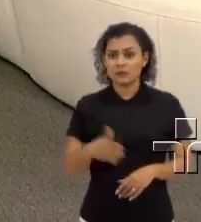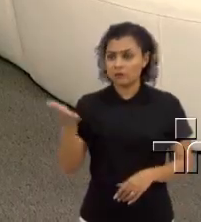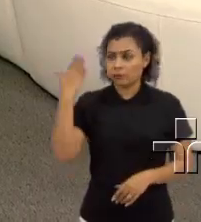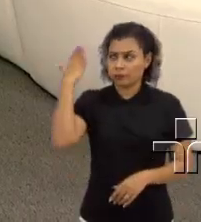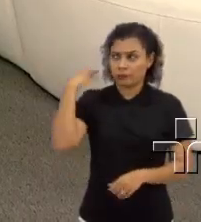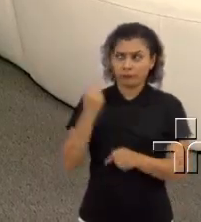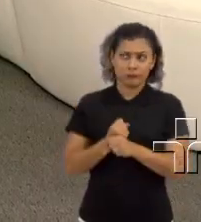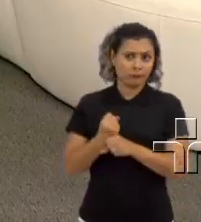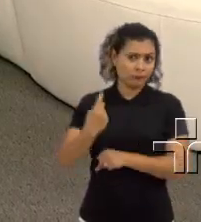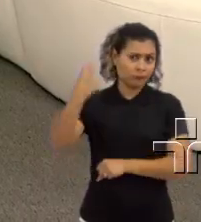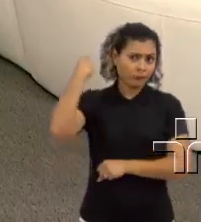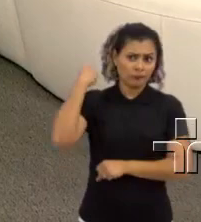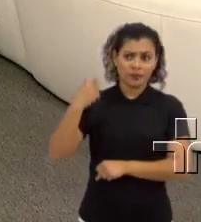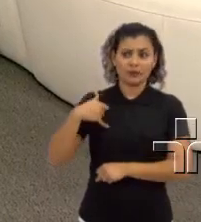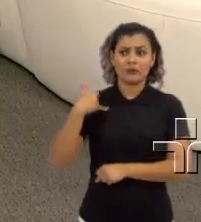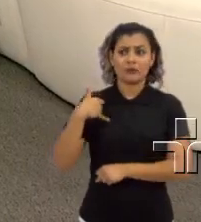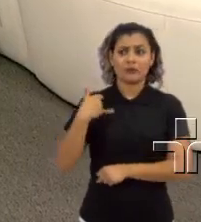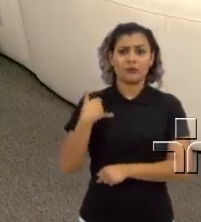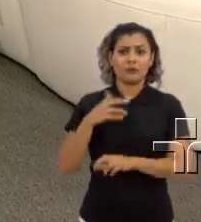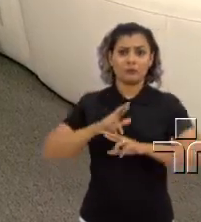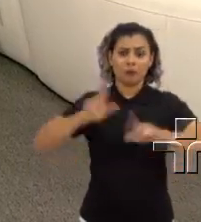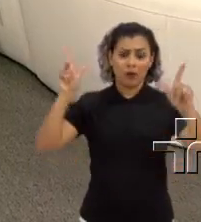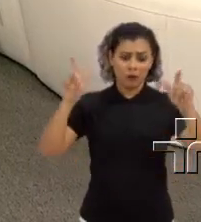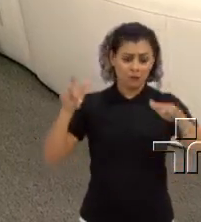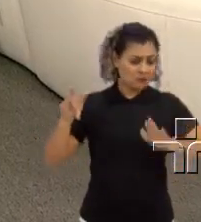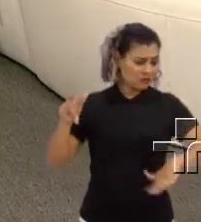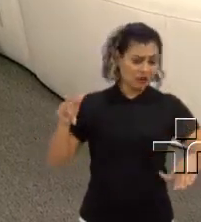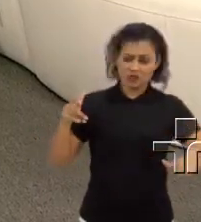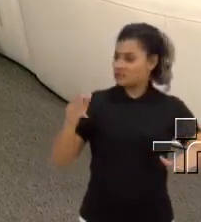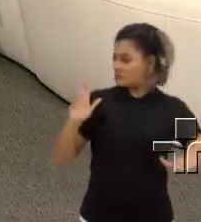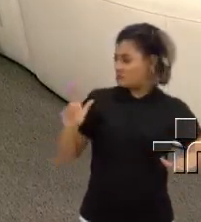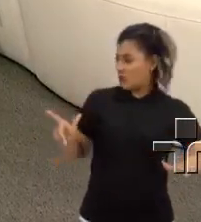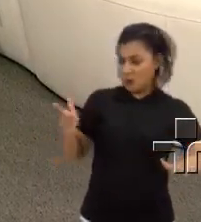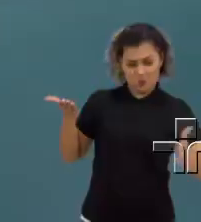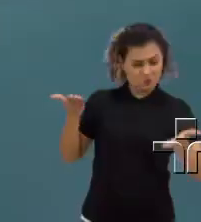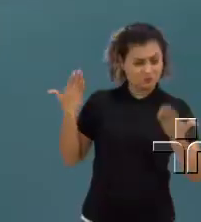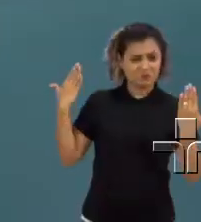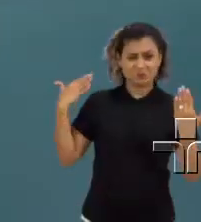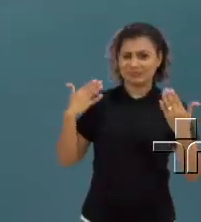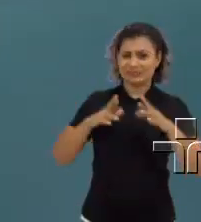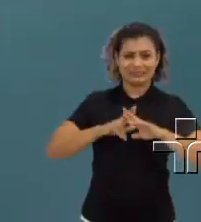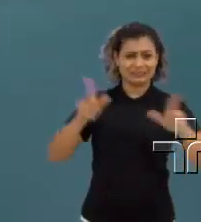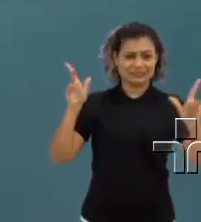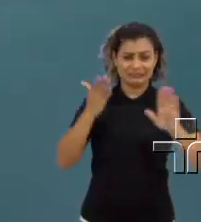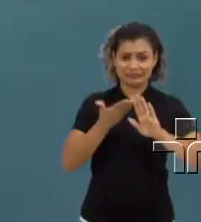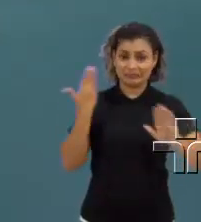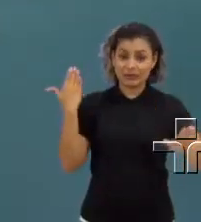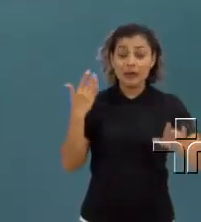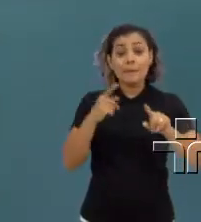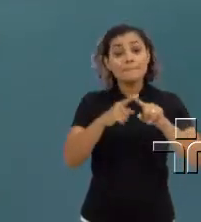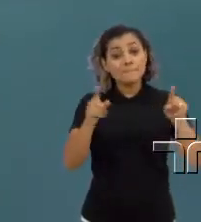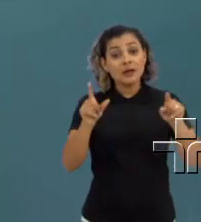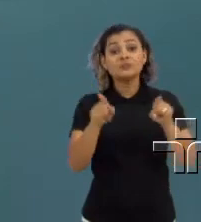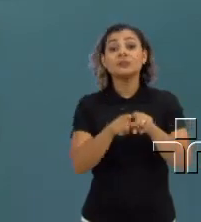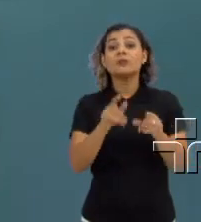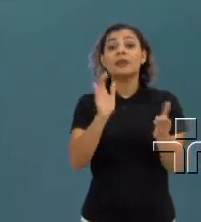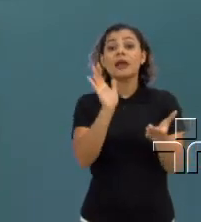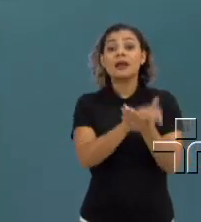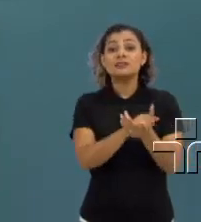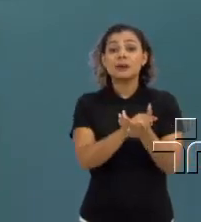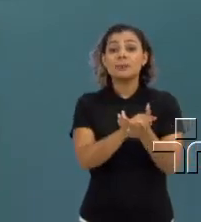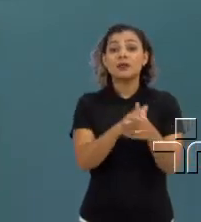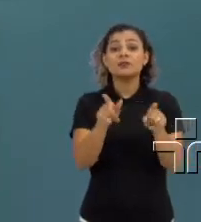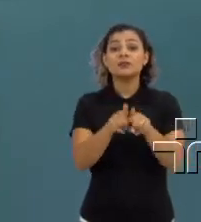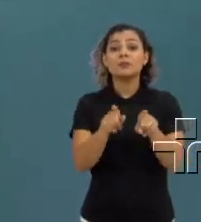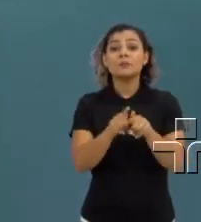Baby boomers, né? Que é antes de 60, né? Exatamente. Uhum. É, tem uma outra coisa que é os casamentos cada vez